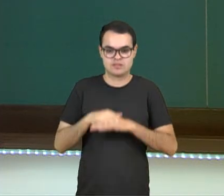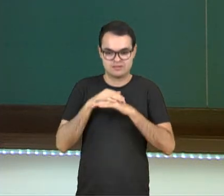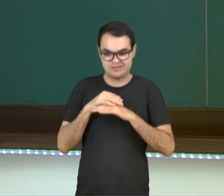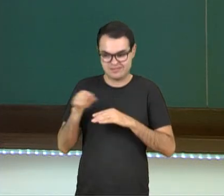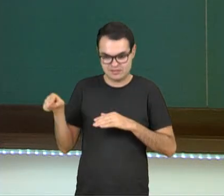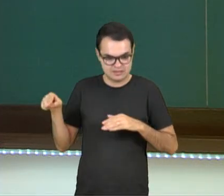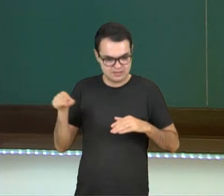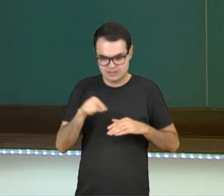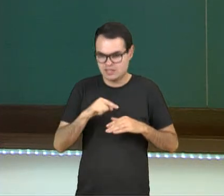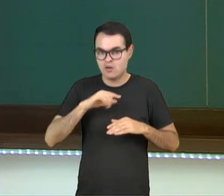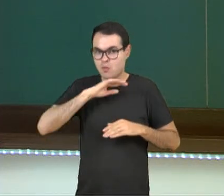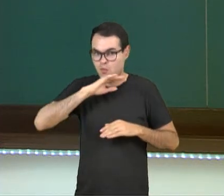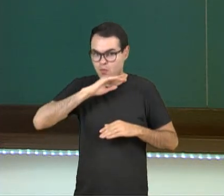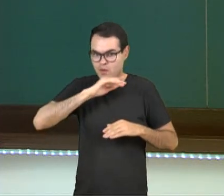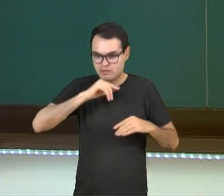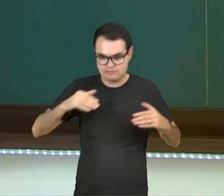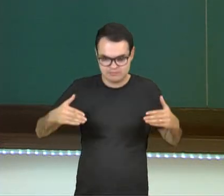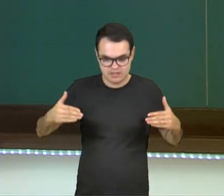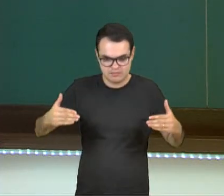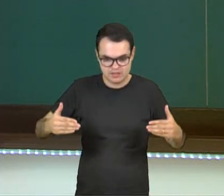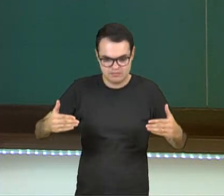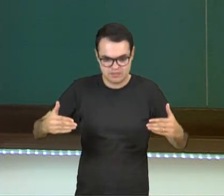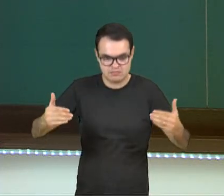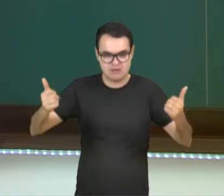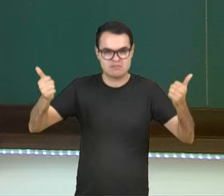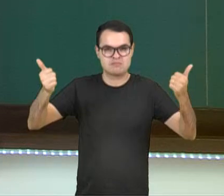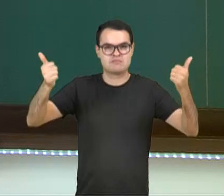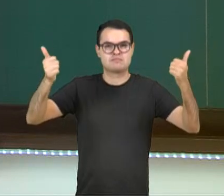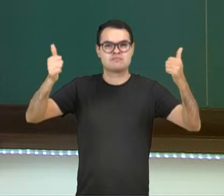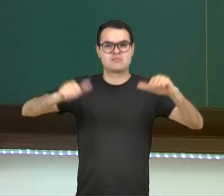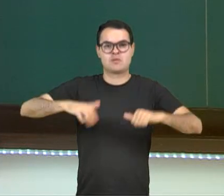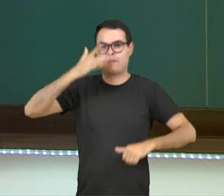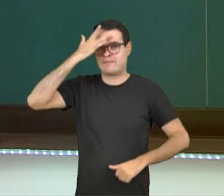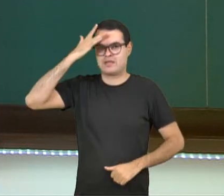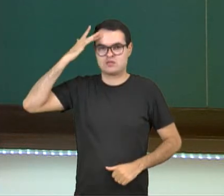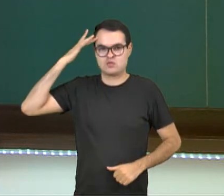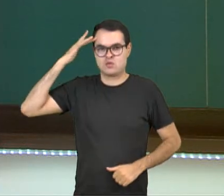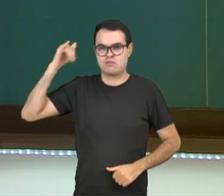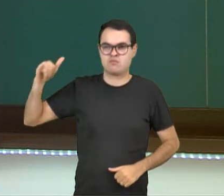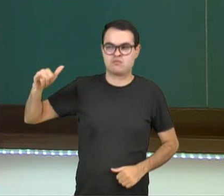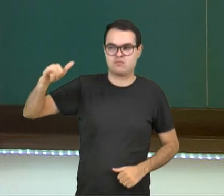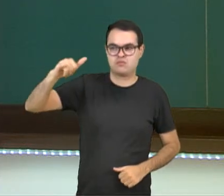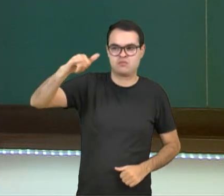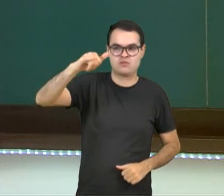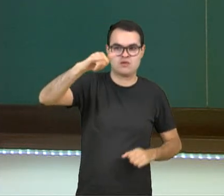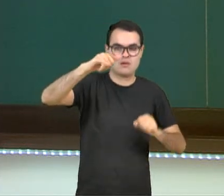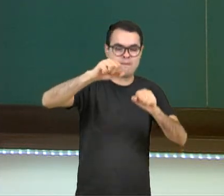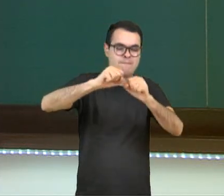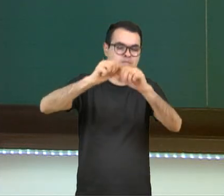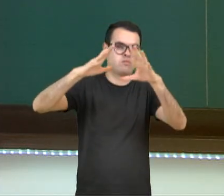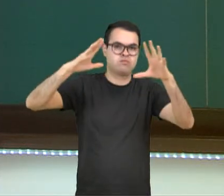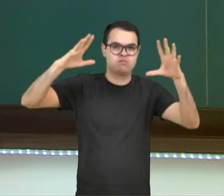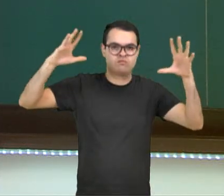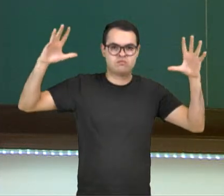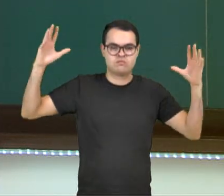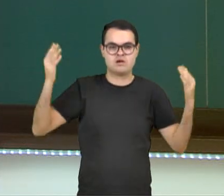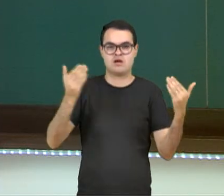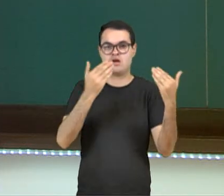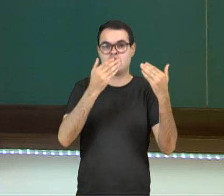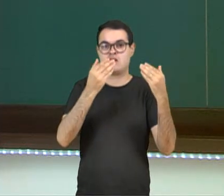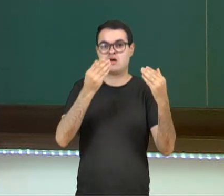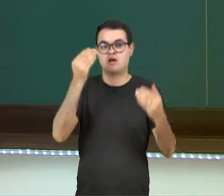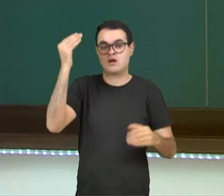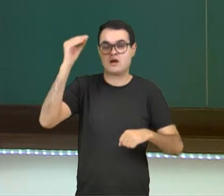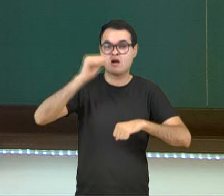estava tudo ruim, aí ainda sei lá quem explodiu o avião. Eles colocaram a culpa em quem? Nos